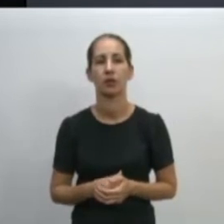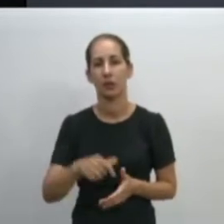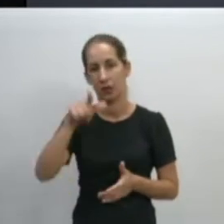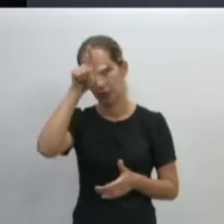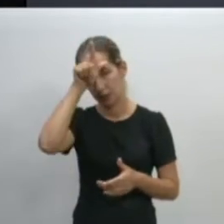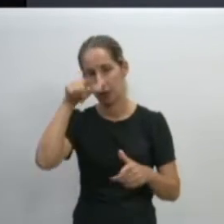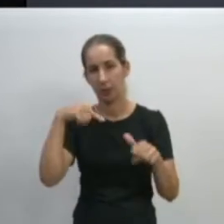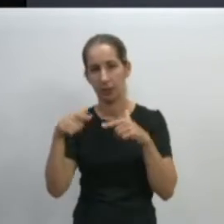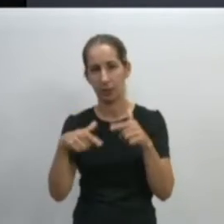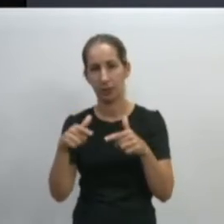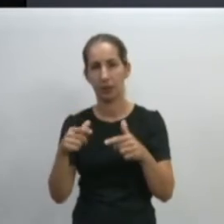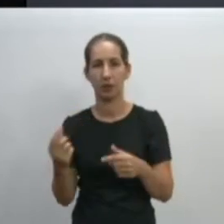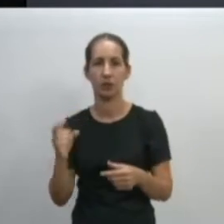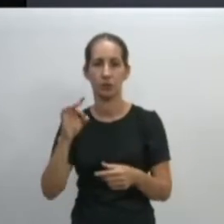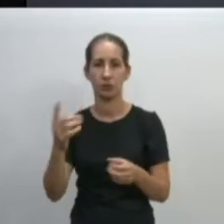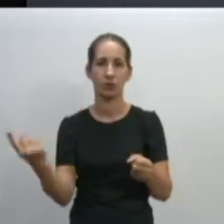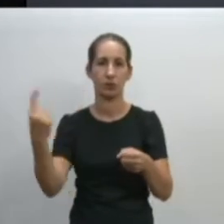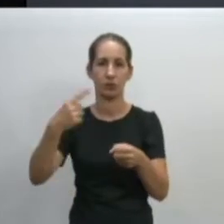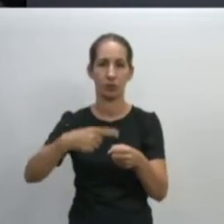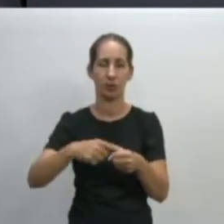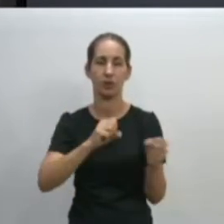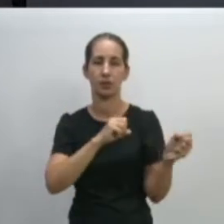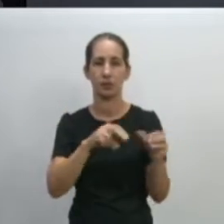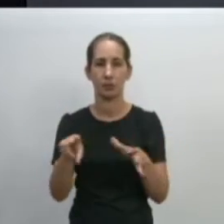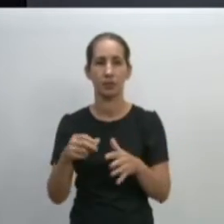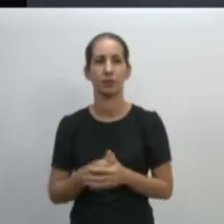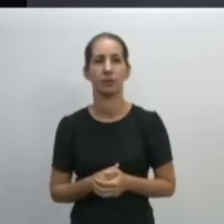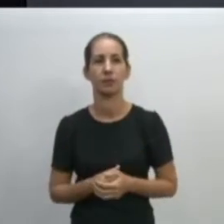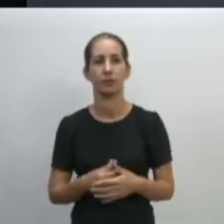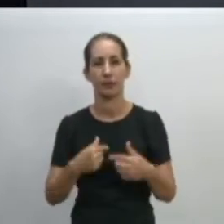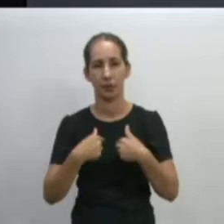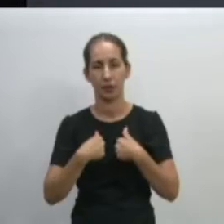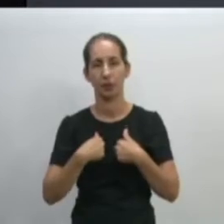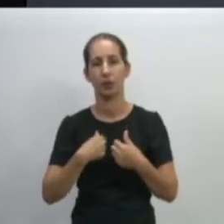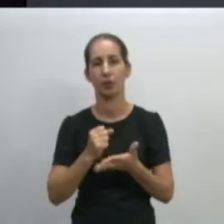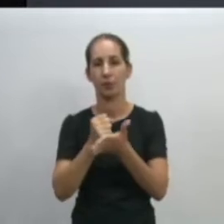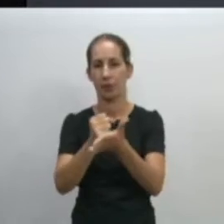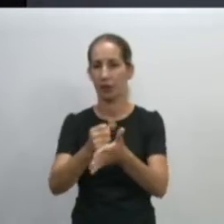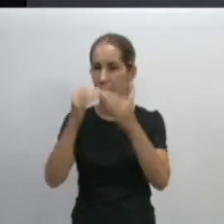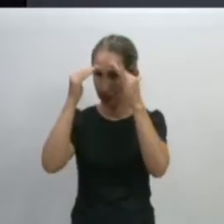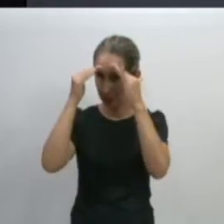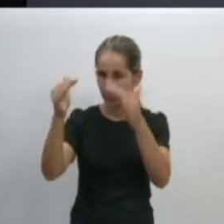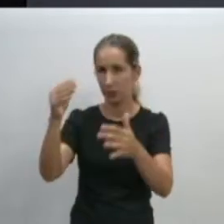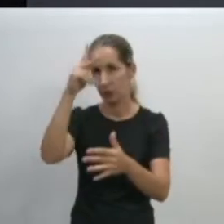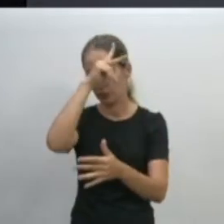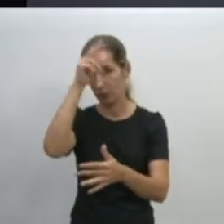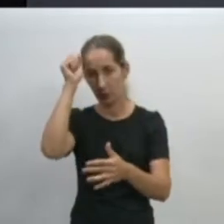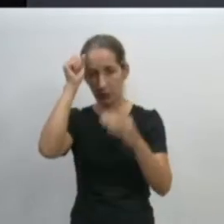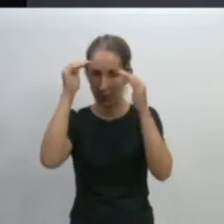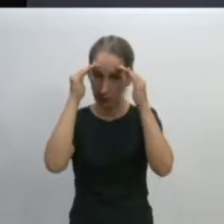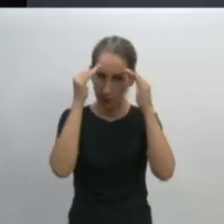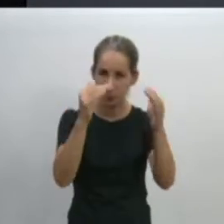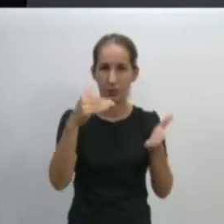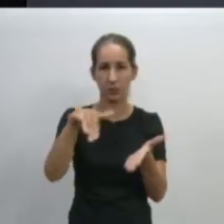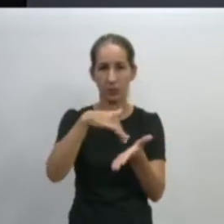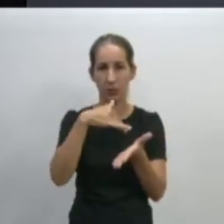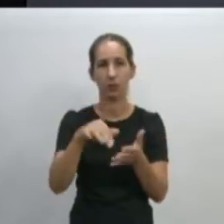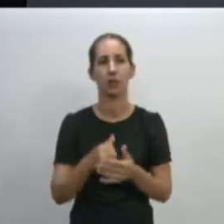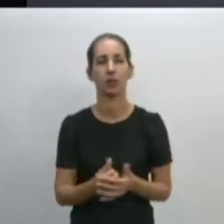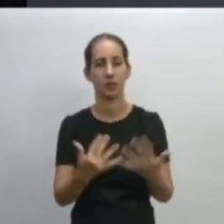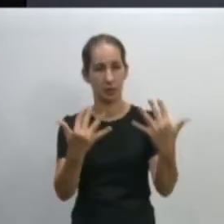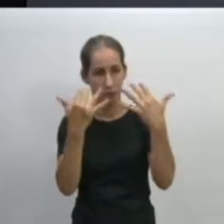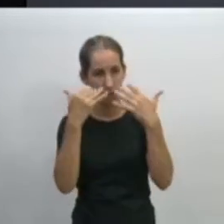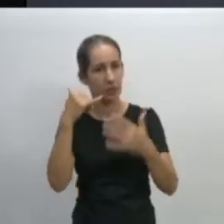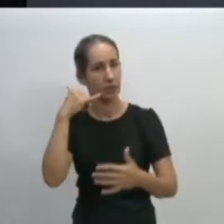outra atividade, só retornará semana que vem. E como líder da bancada, respeito o governo, respeito a secretária que foi atenciosa